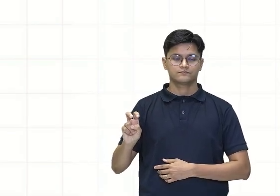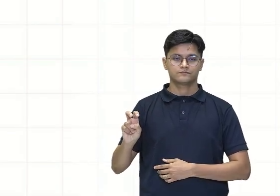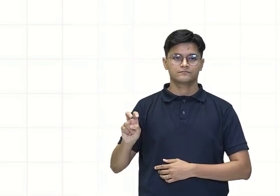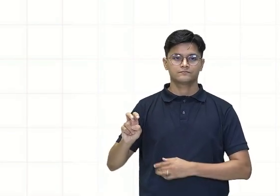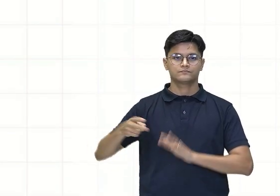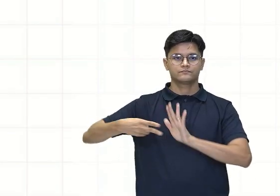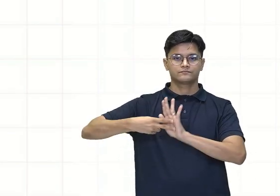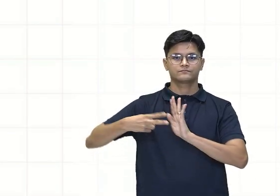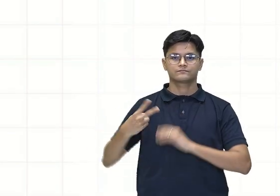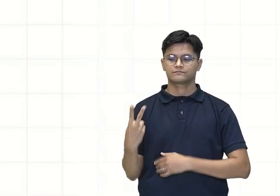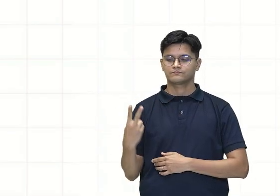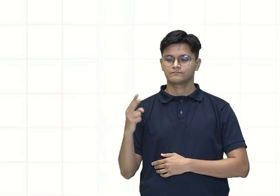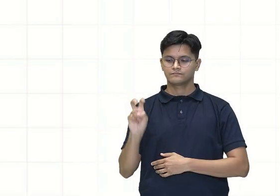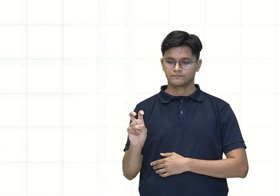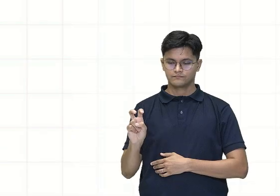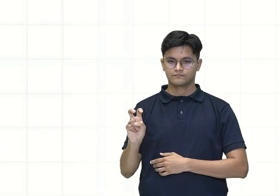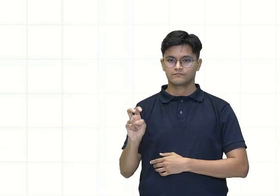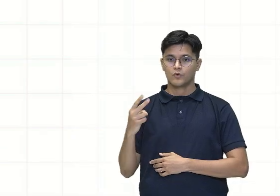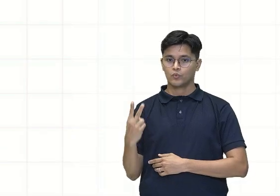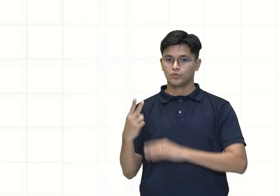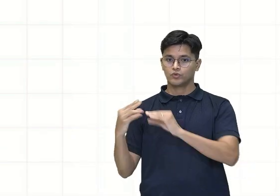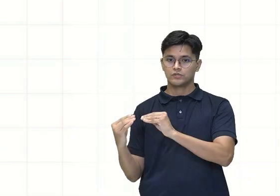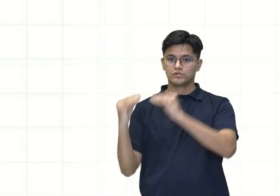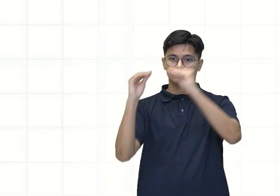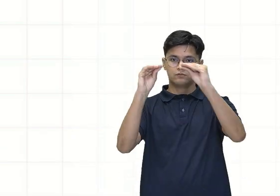é 25, vai 2.